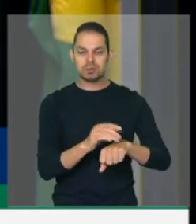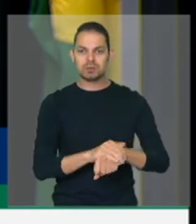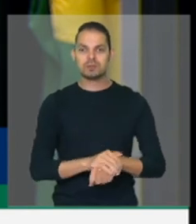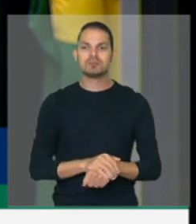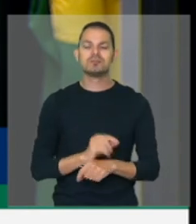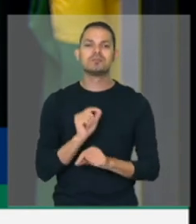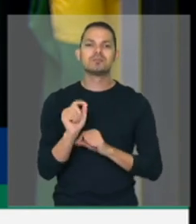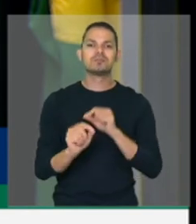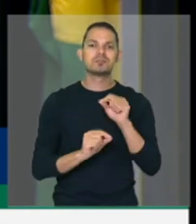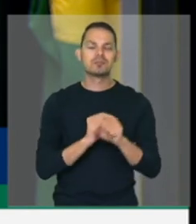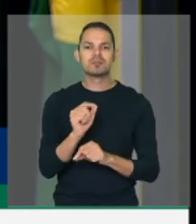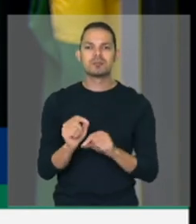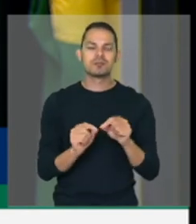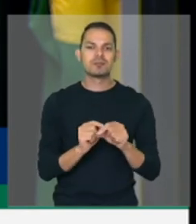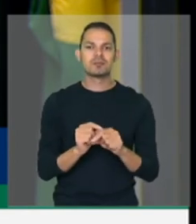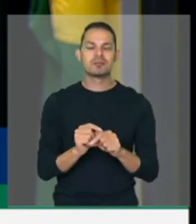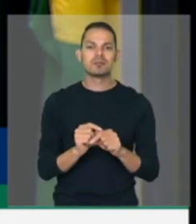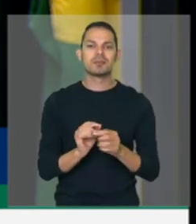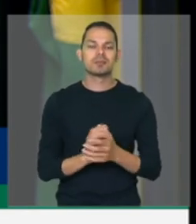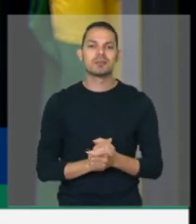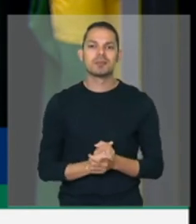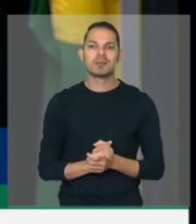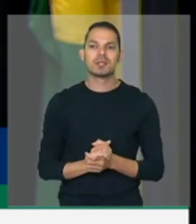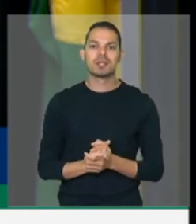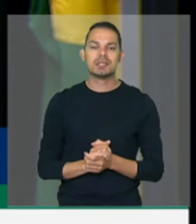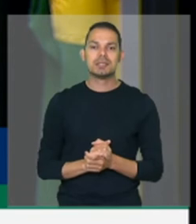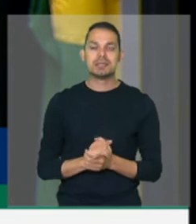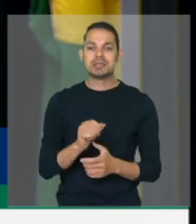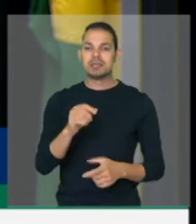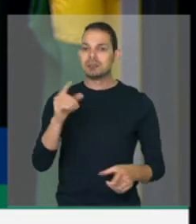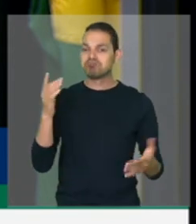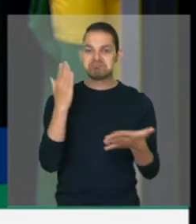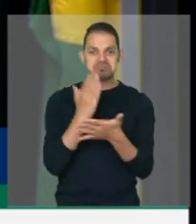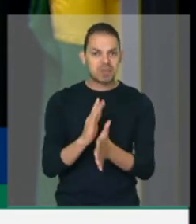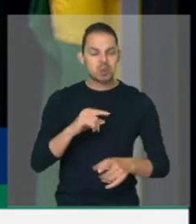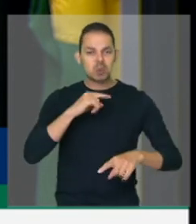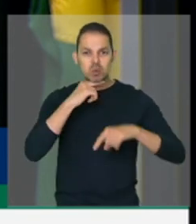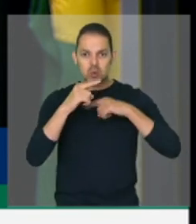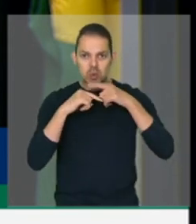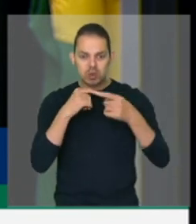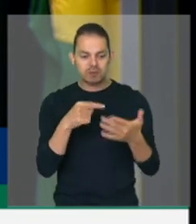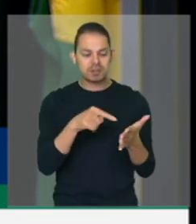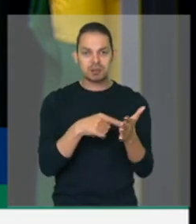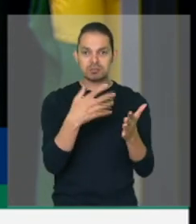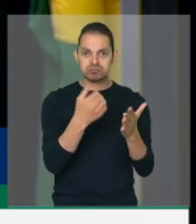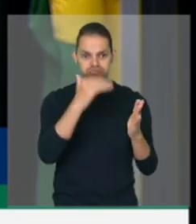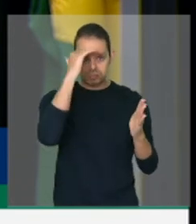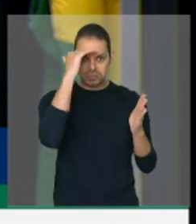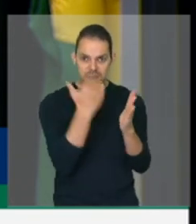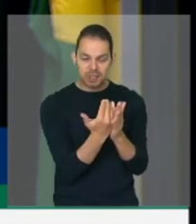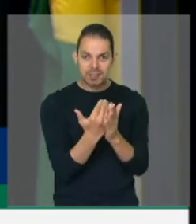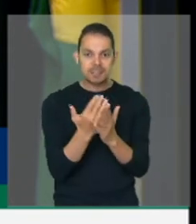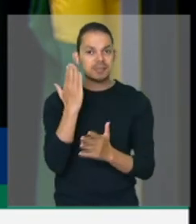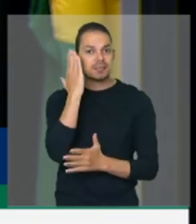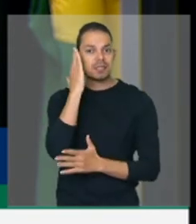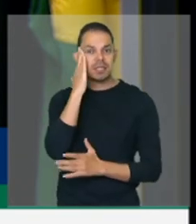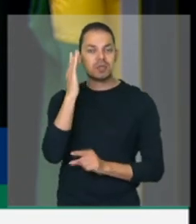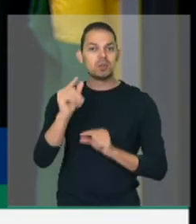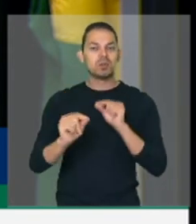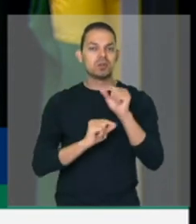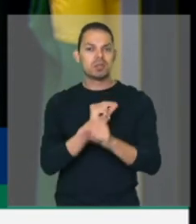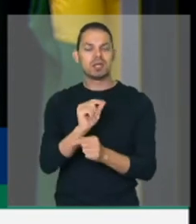para extirpar quaisquer dúvidas sobre sua aplicação, levando em conta,